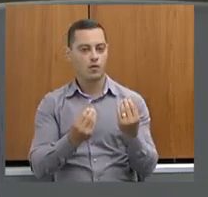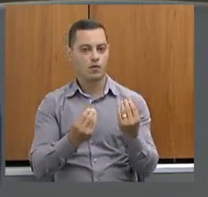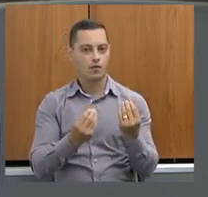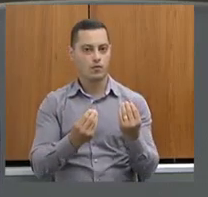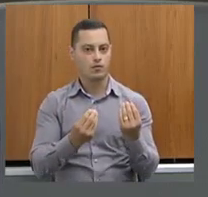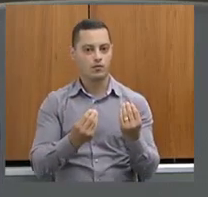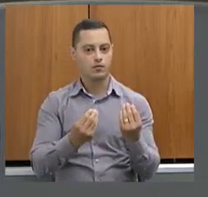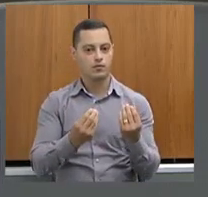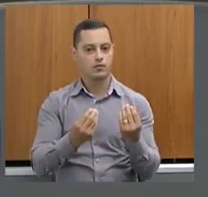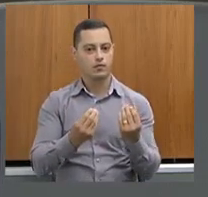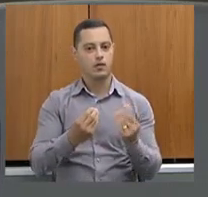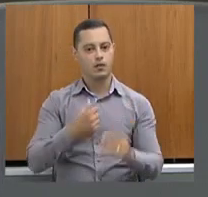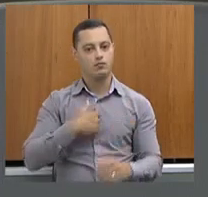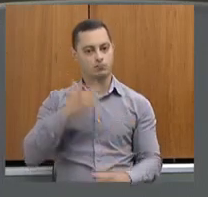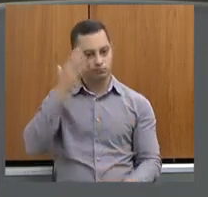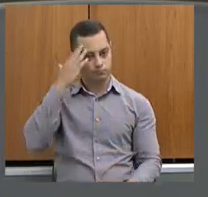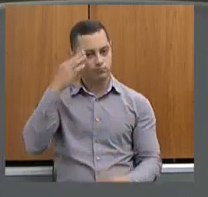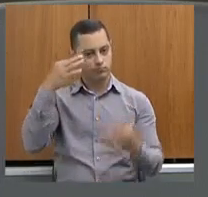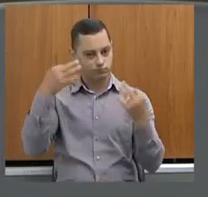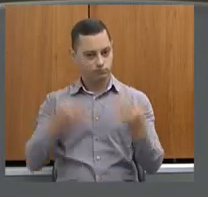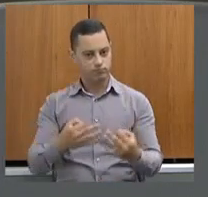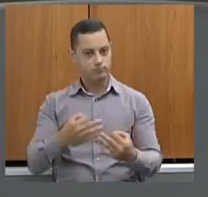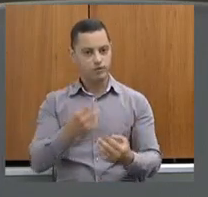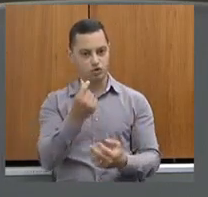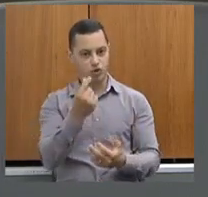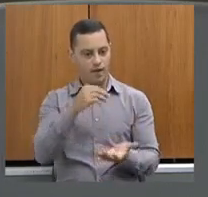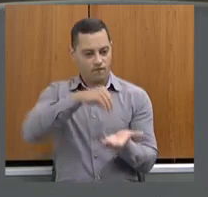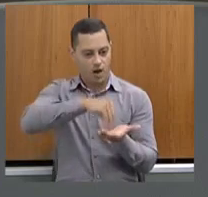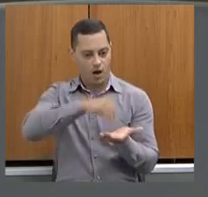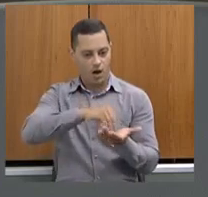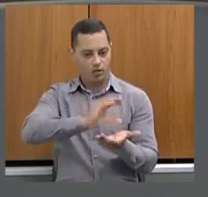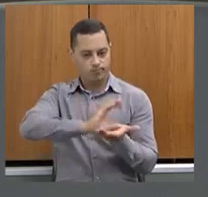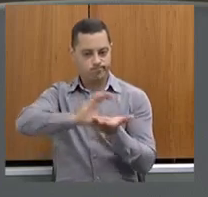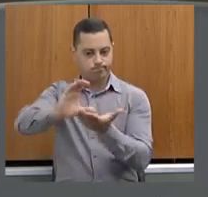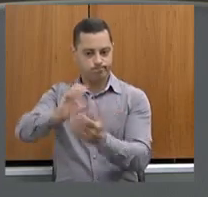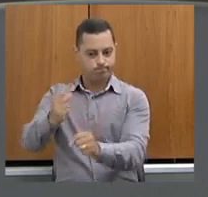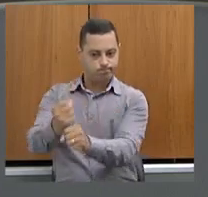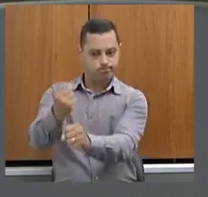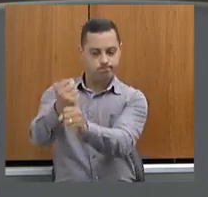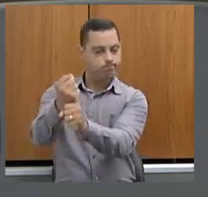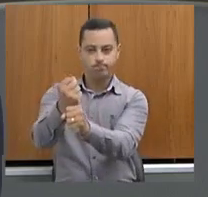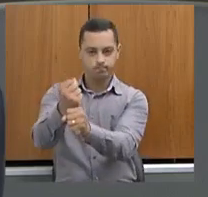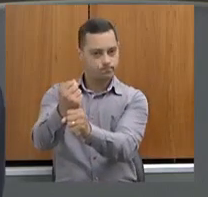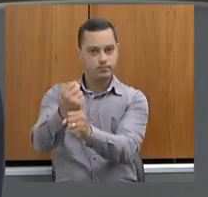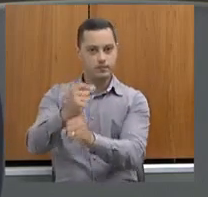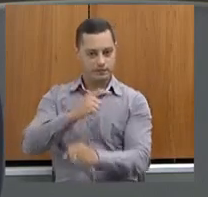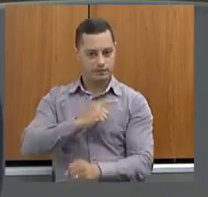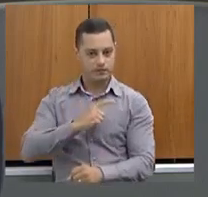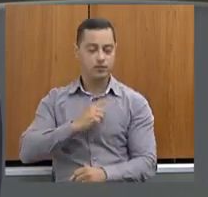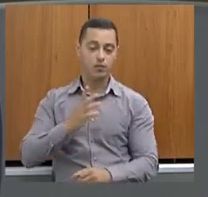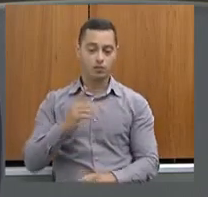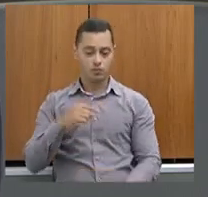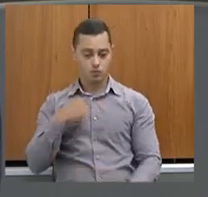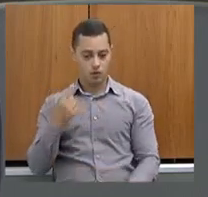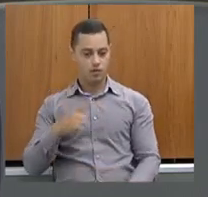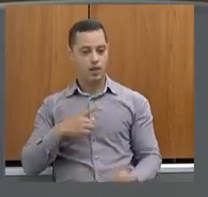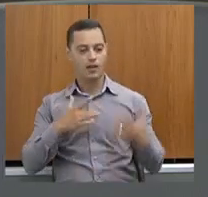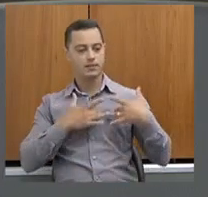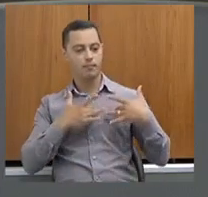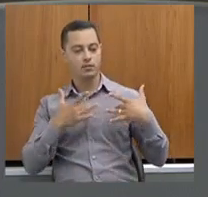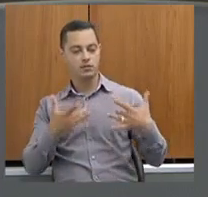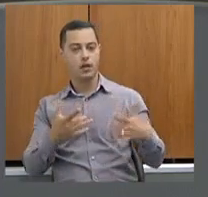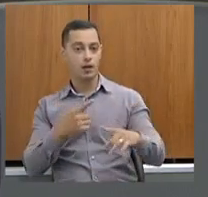não vai ser por falta de recurso e estamos a inteira disposição né porque